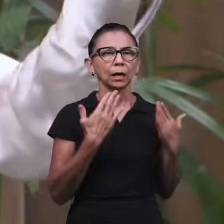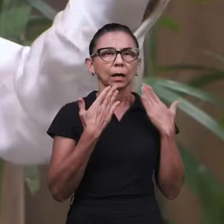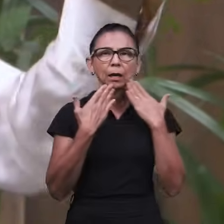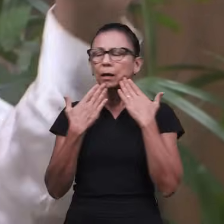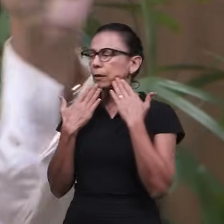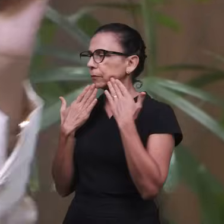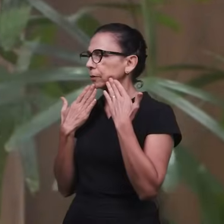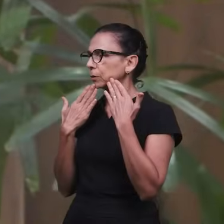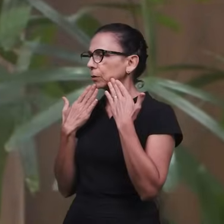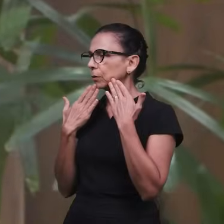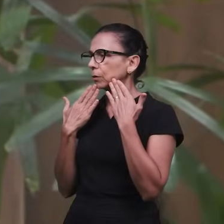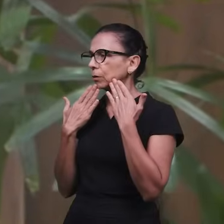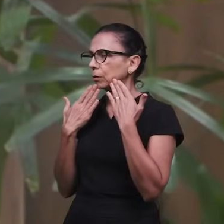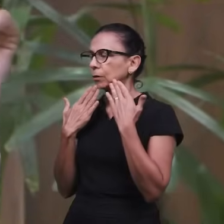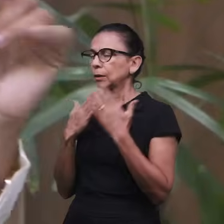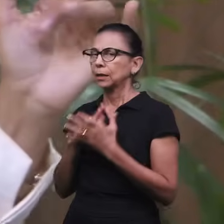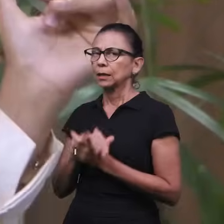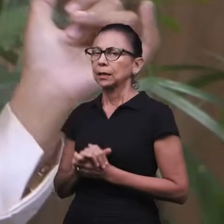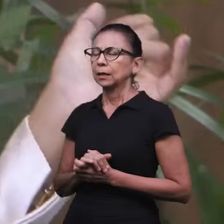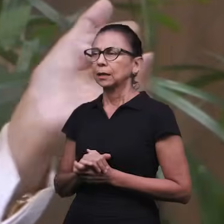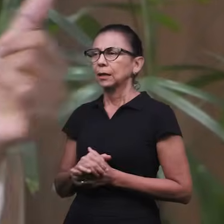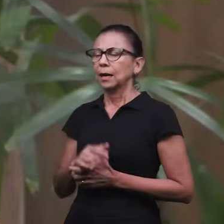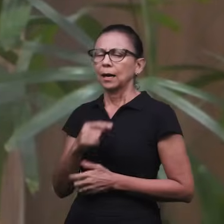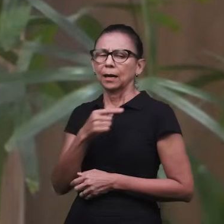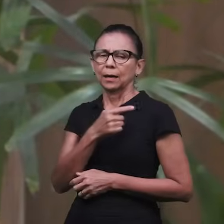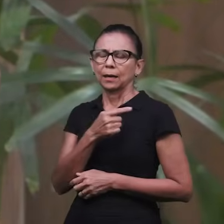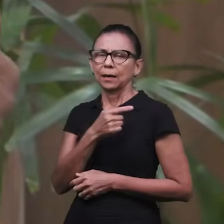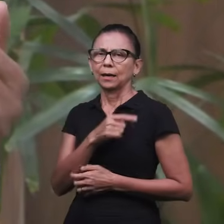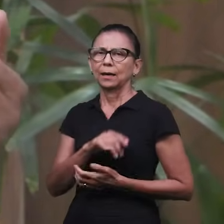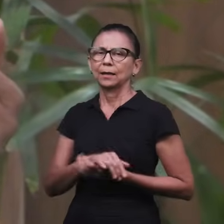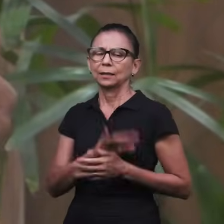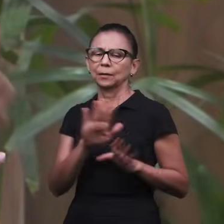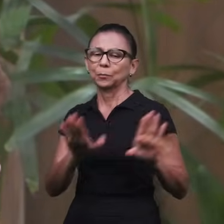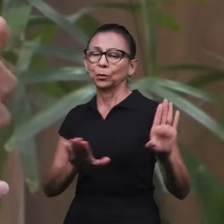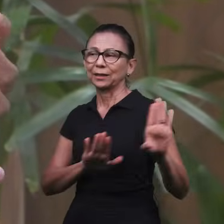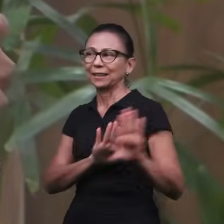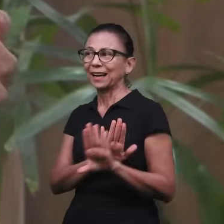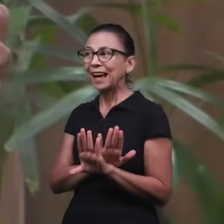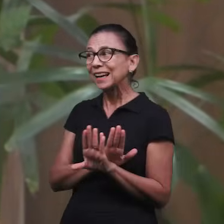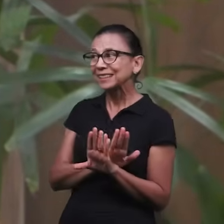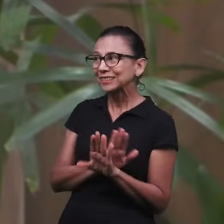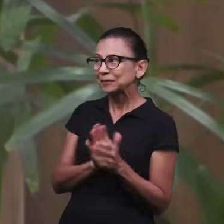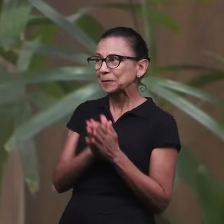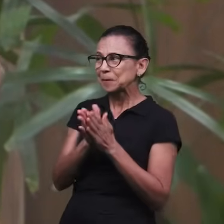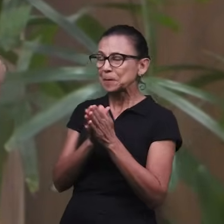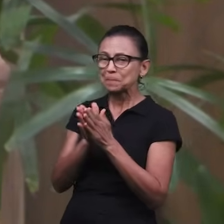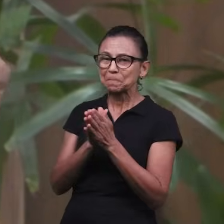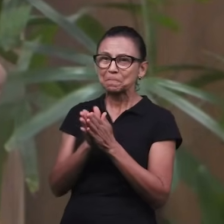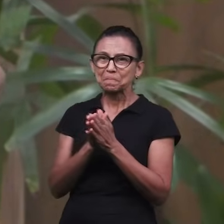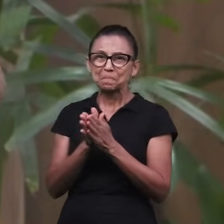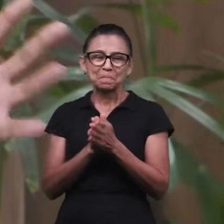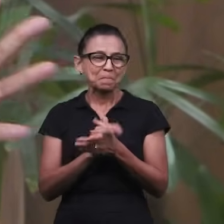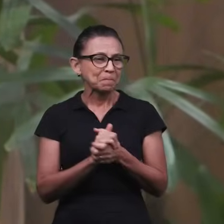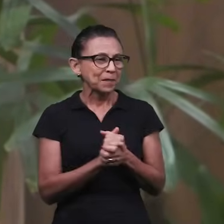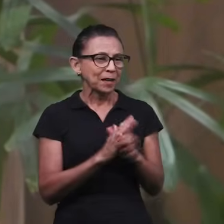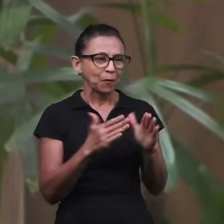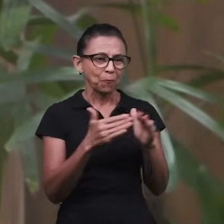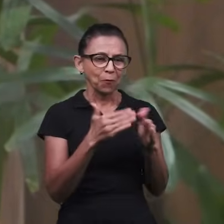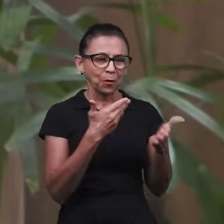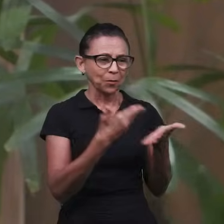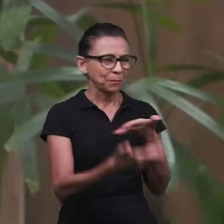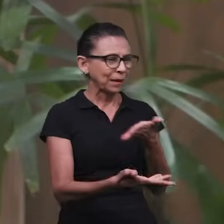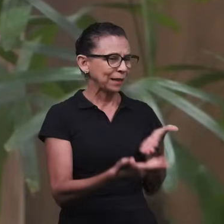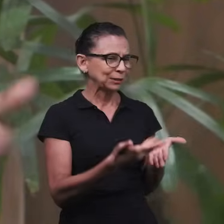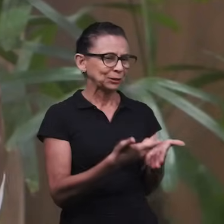já acha que copiou tudo. Aí ele vai conversar com um colega, ele já desinteressou daquele texto que ele estava